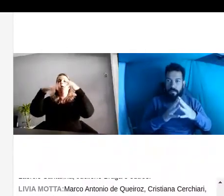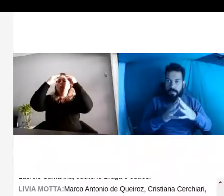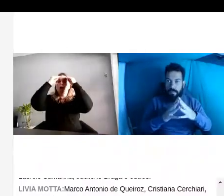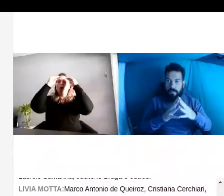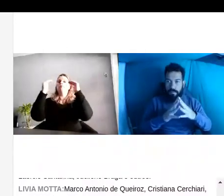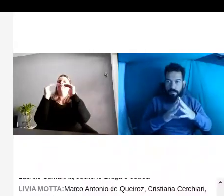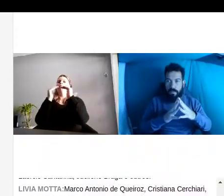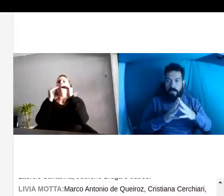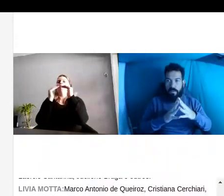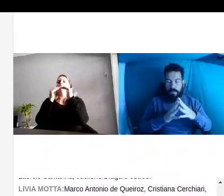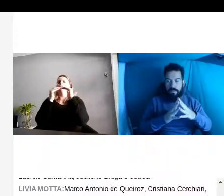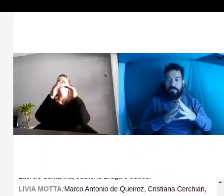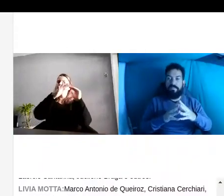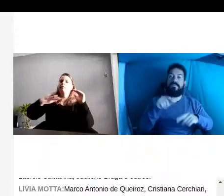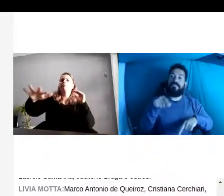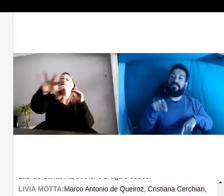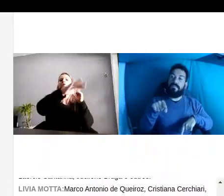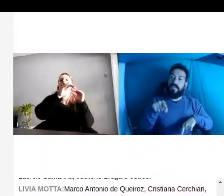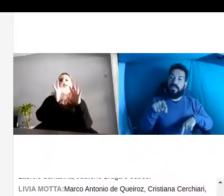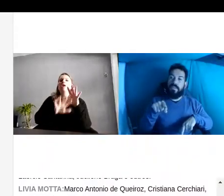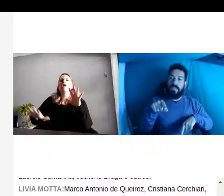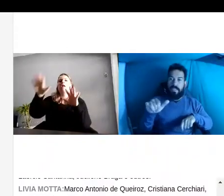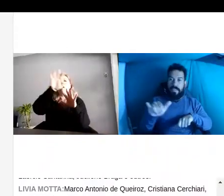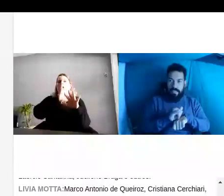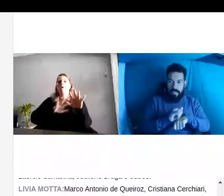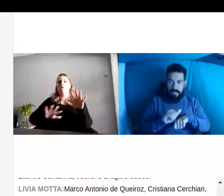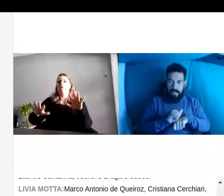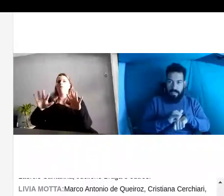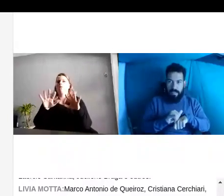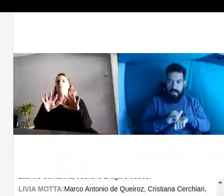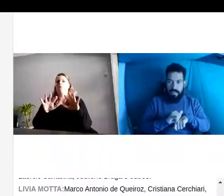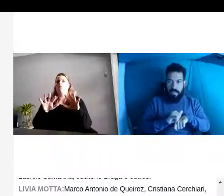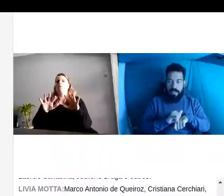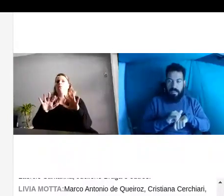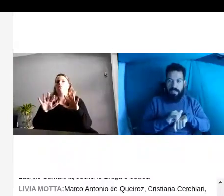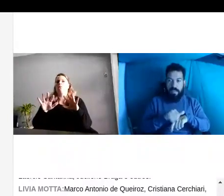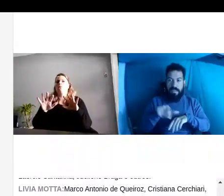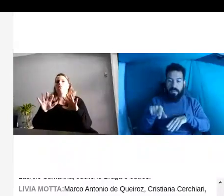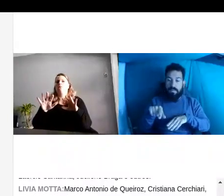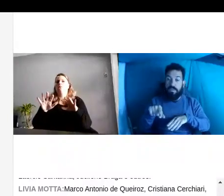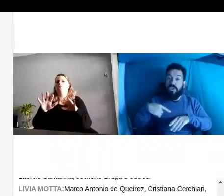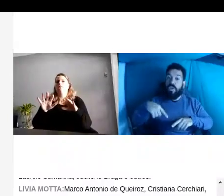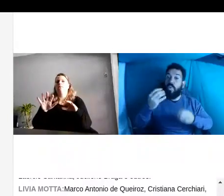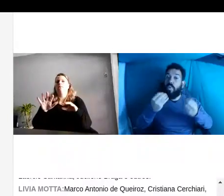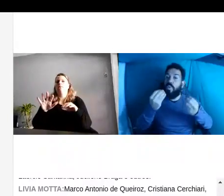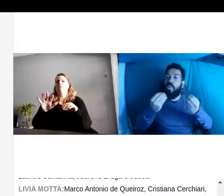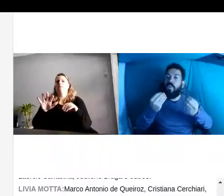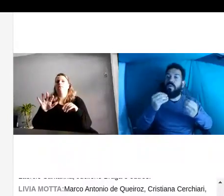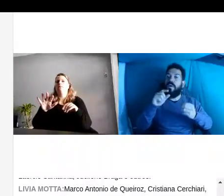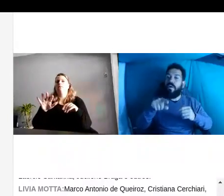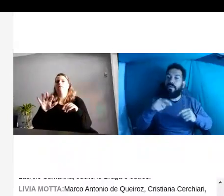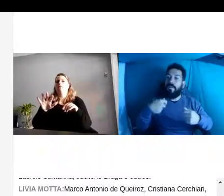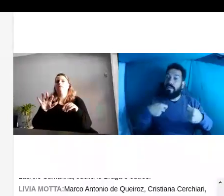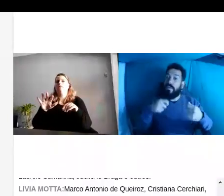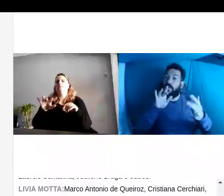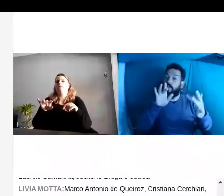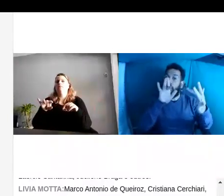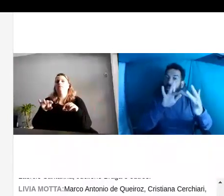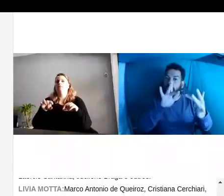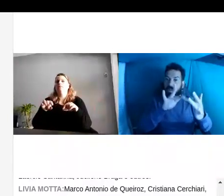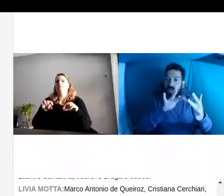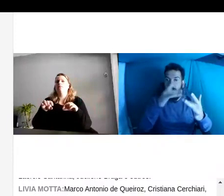Esse meio do caminho a gente encontra tendo contato com os nossos